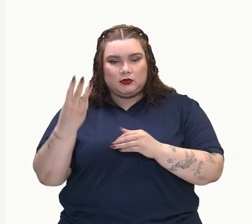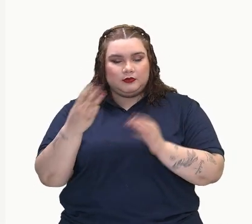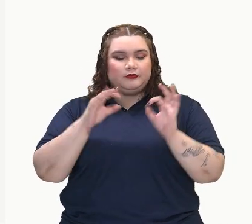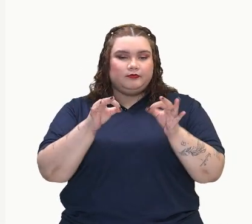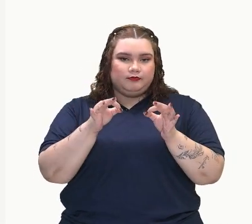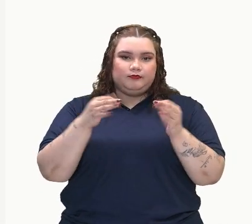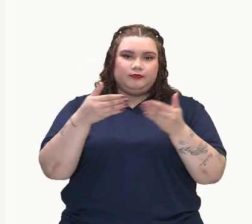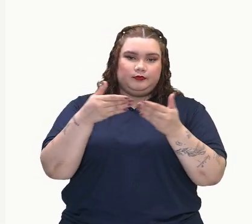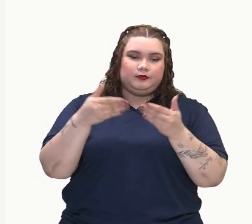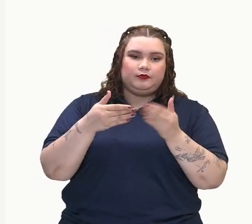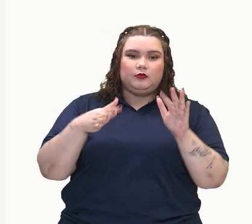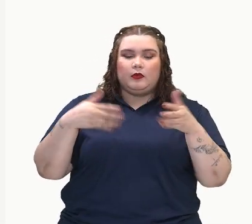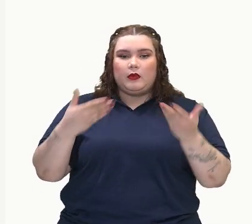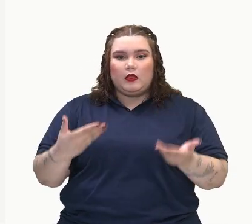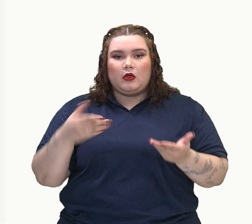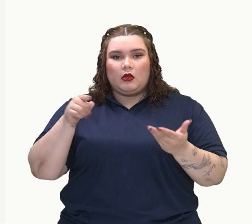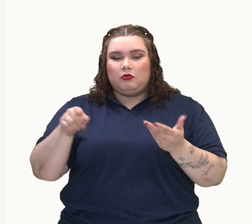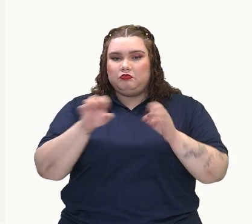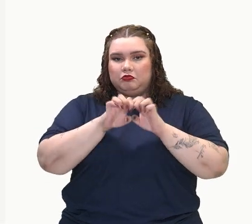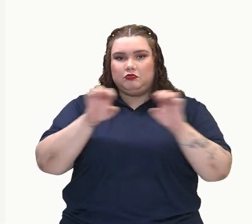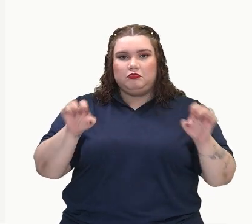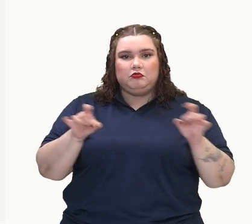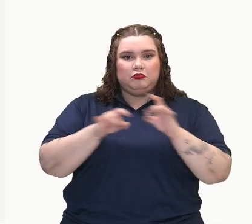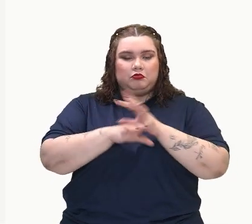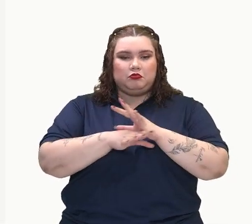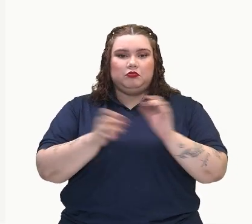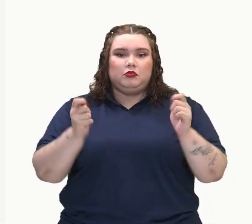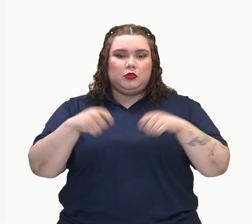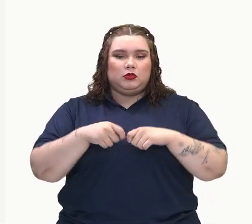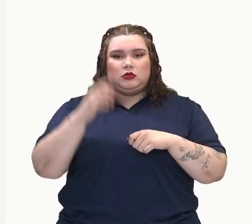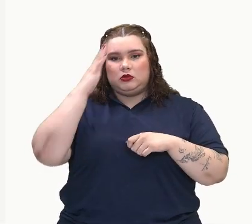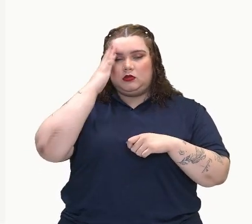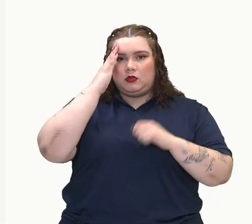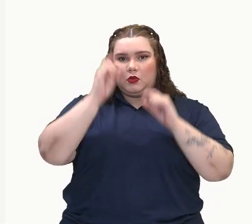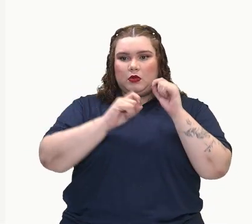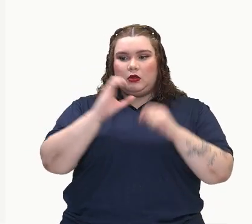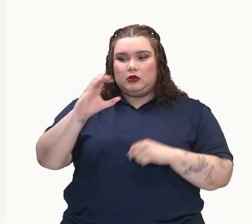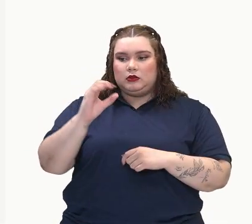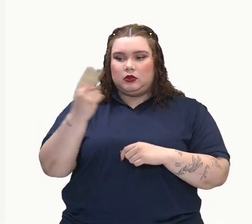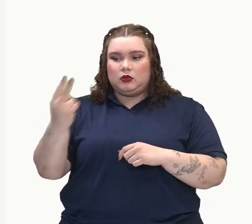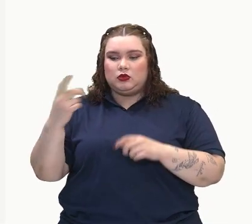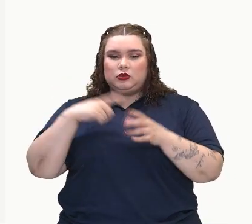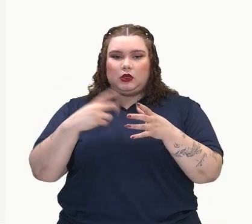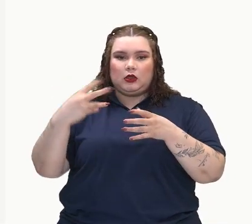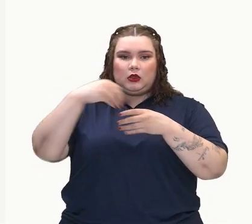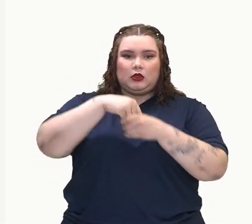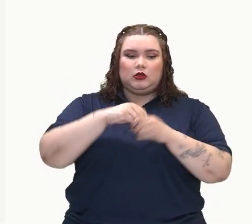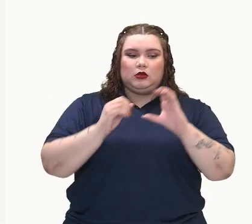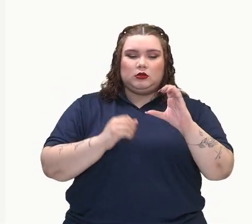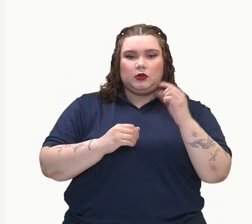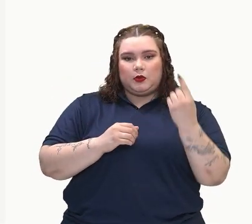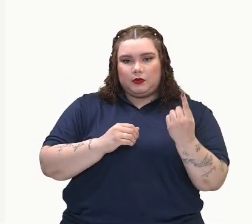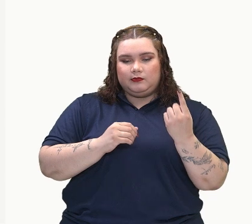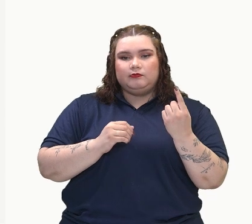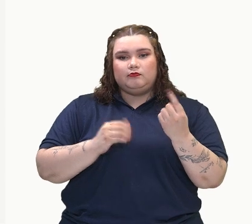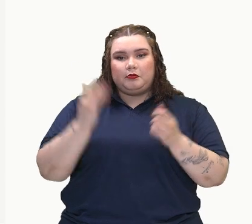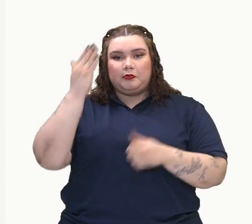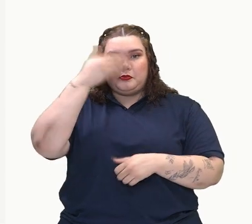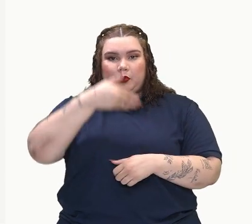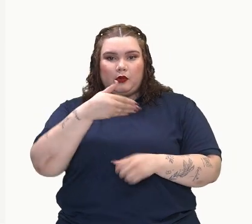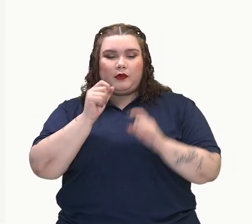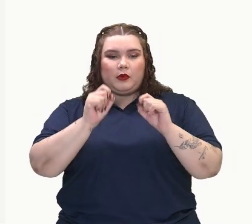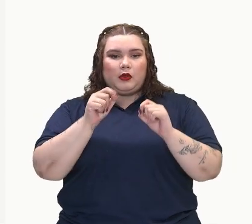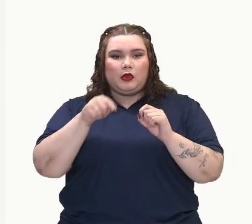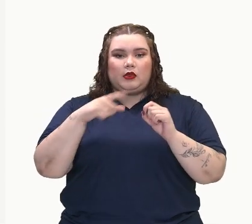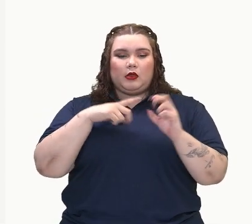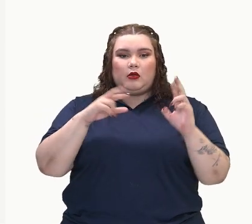ó, então essa condição está satisfeita, portanto, a circunferência C2 está internamente à circunferência C1, como provado